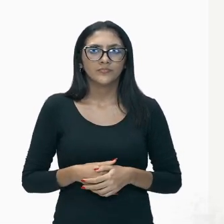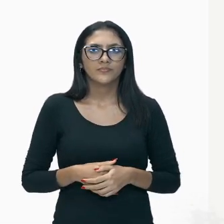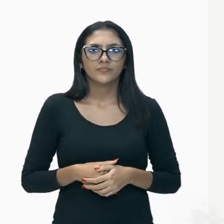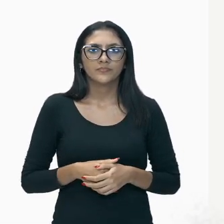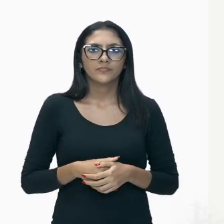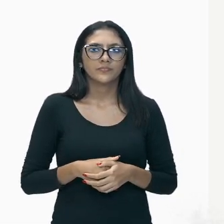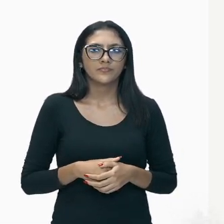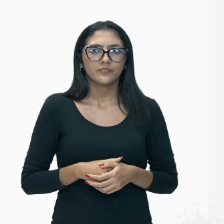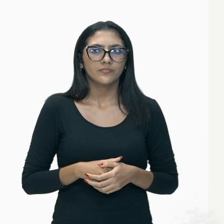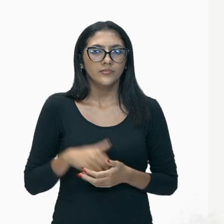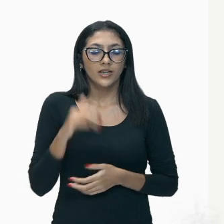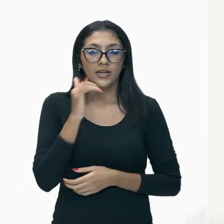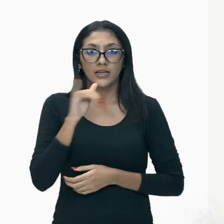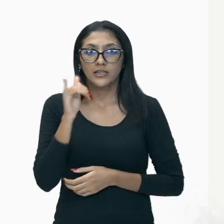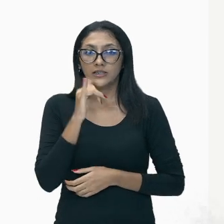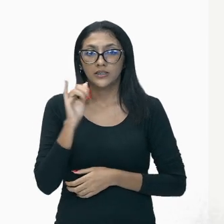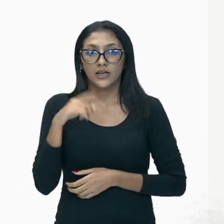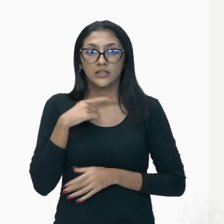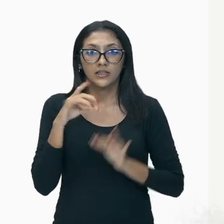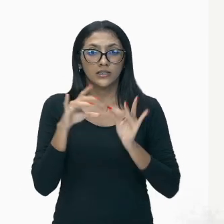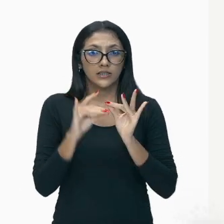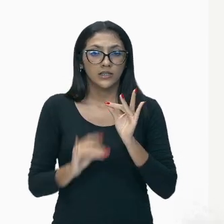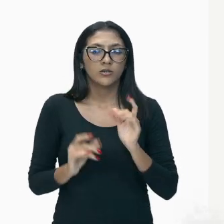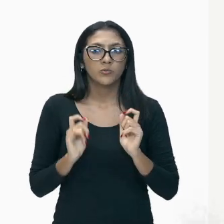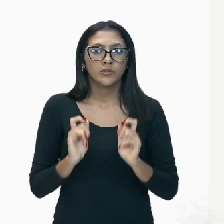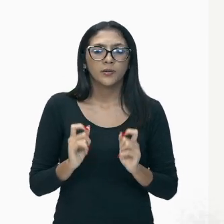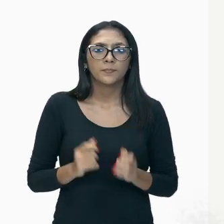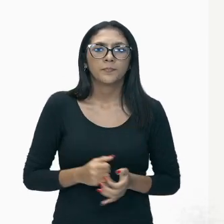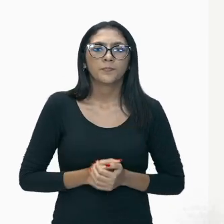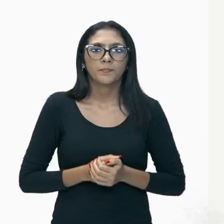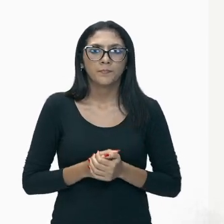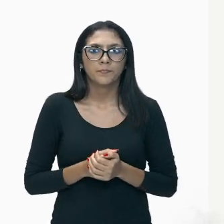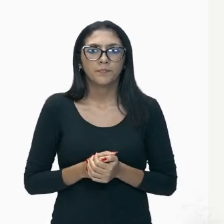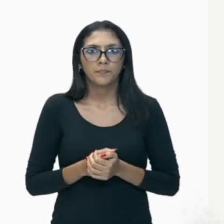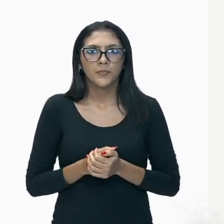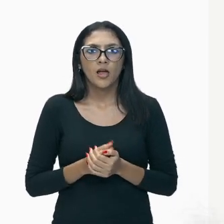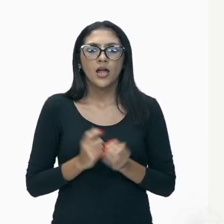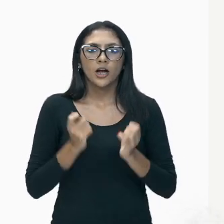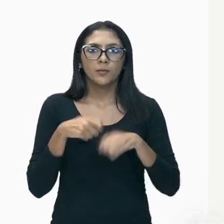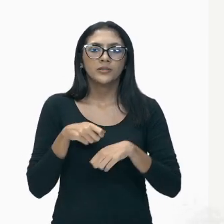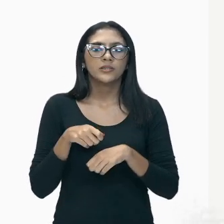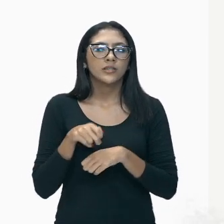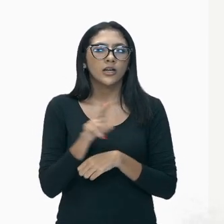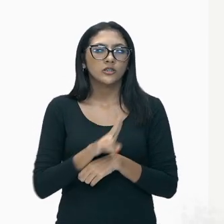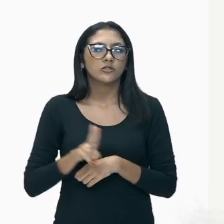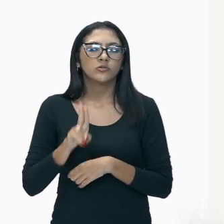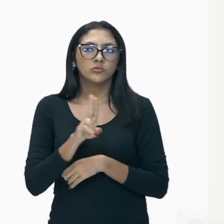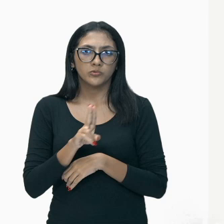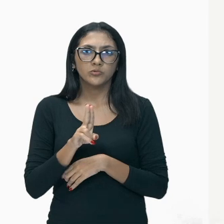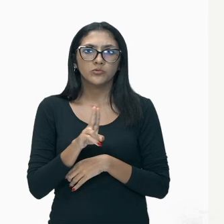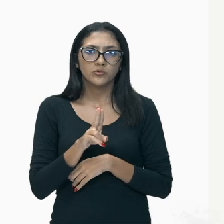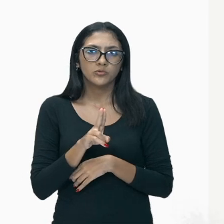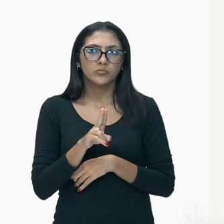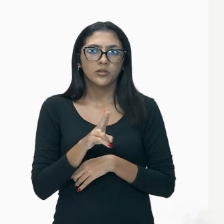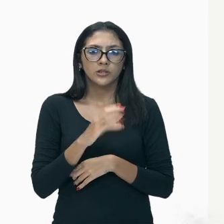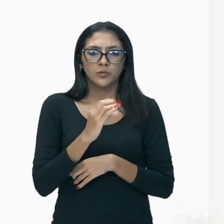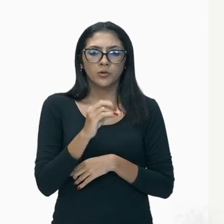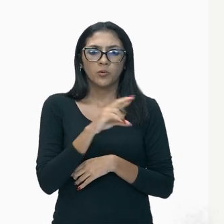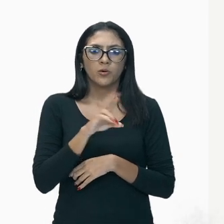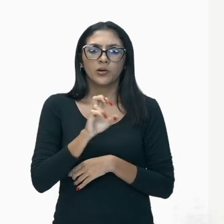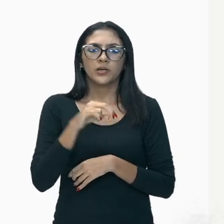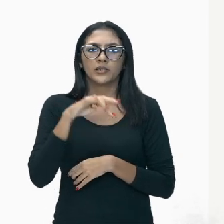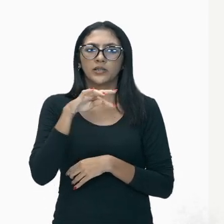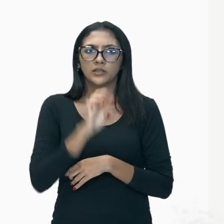é definida como a capacidade de trabalho de uma corrente elétrica. Como